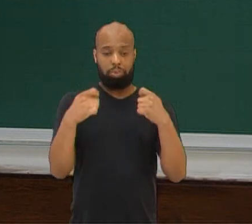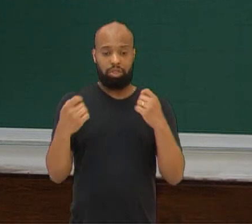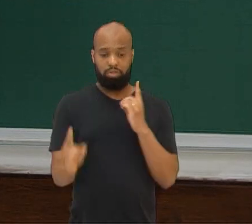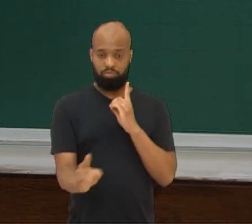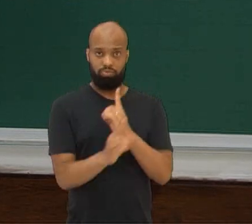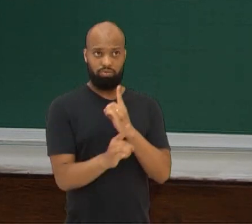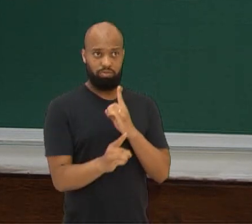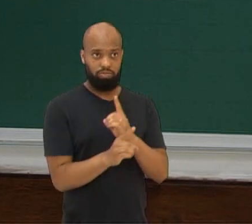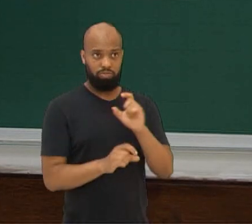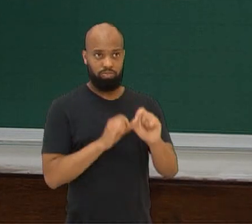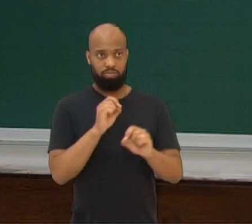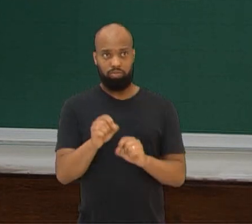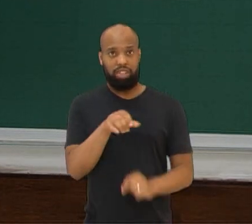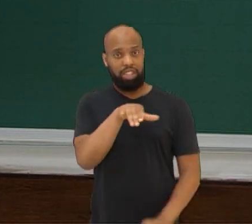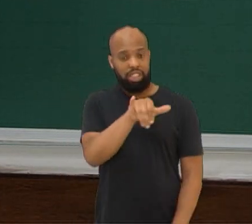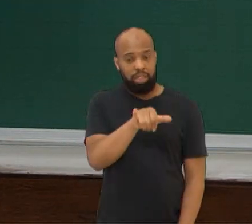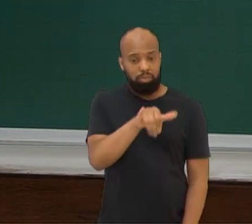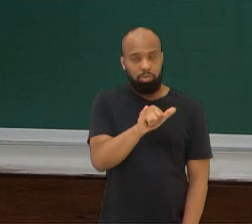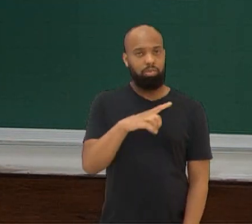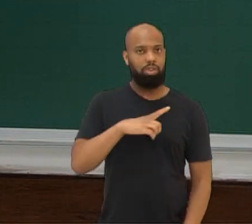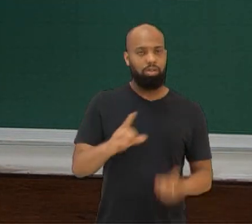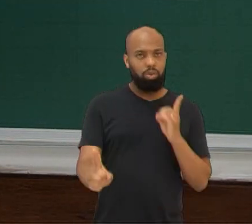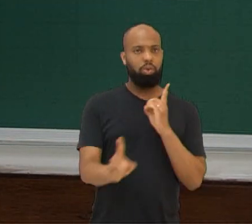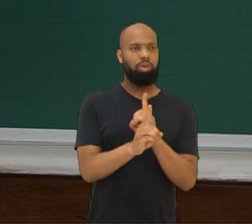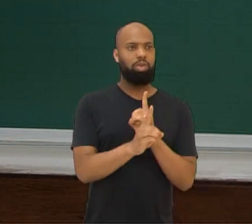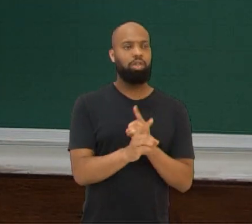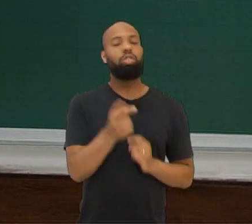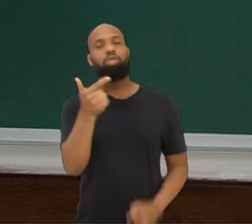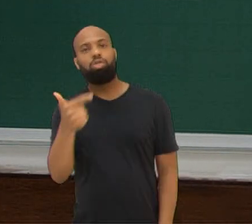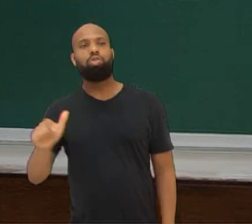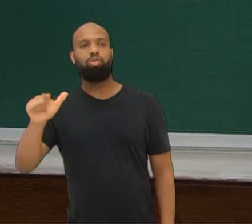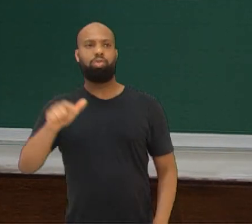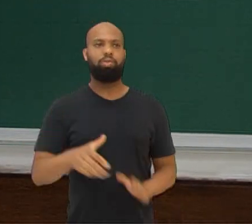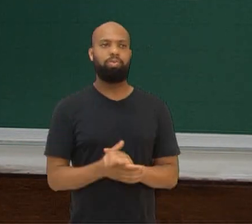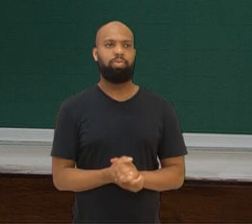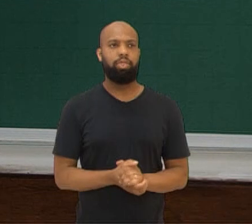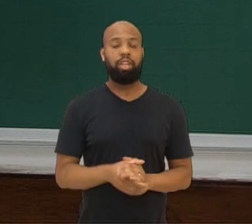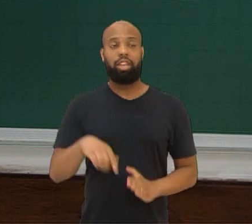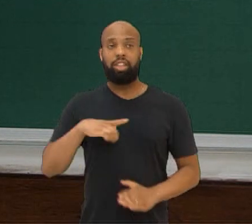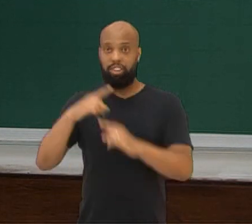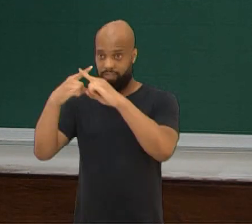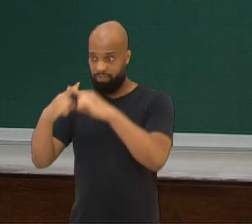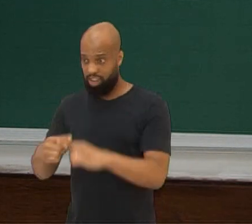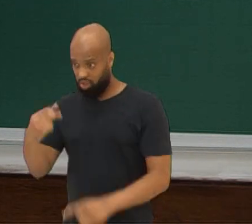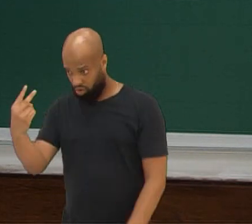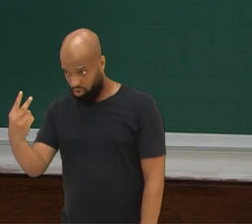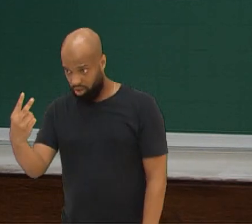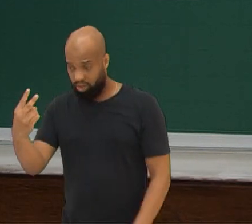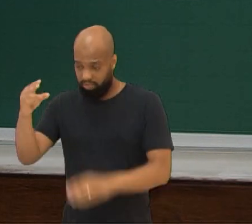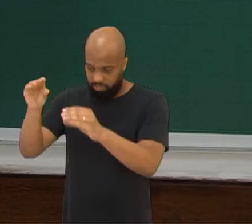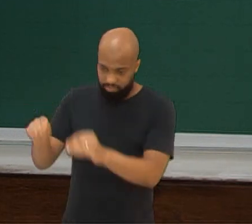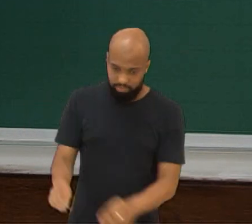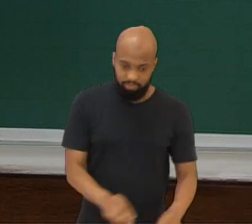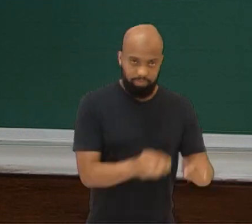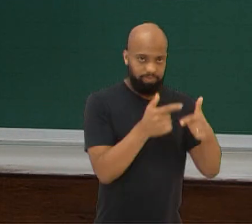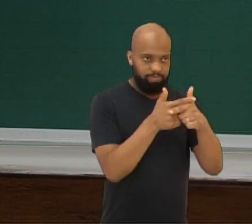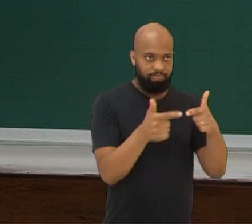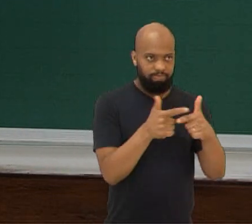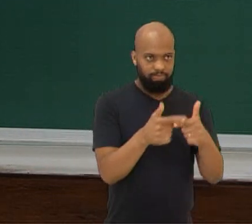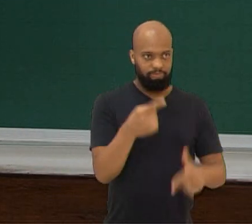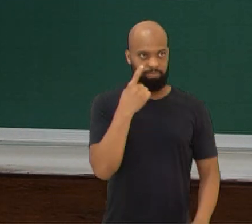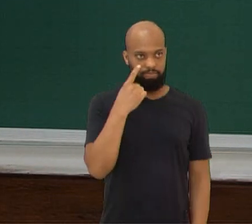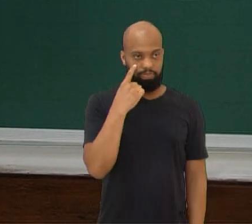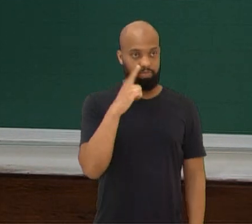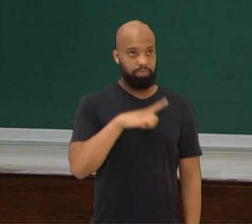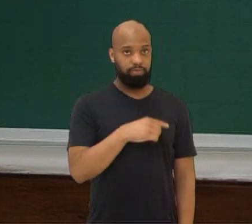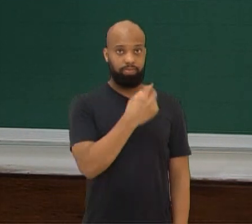x. Perdão, meu valor de y. Novamente, está multiplicando, vai passar dividindo. Olha aqui,